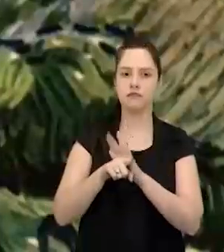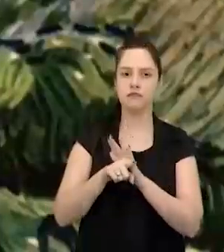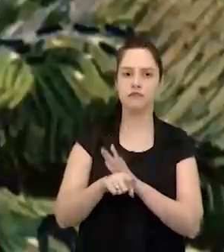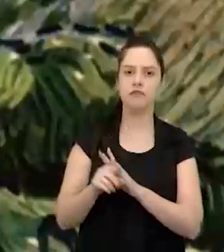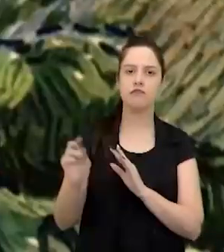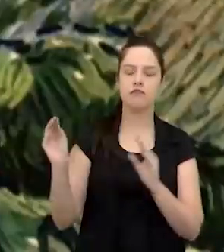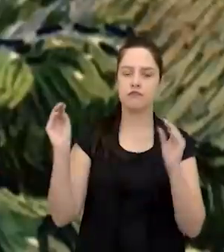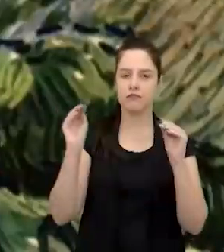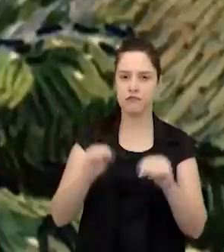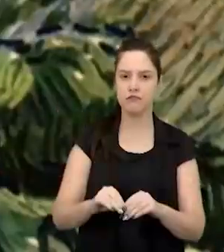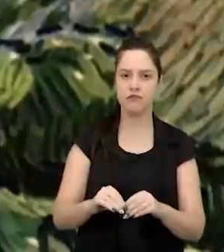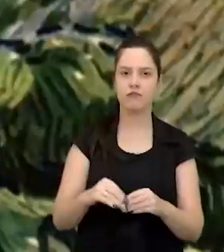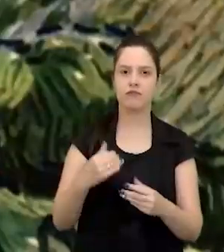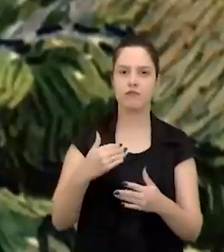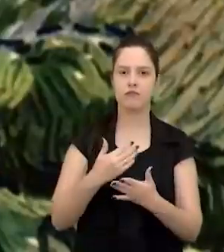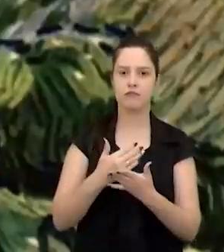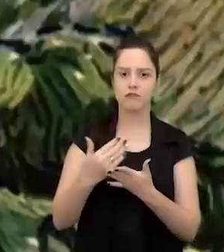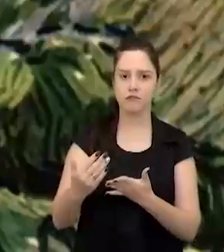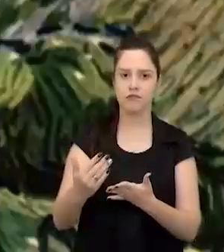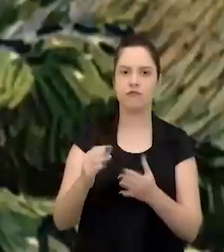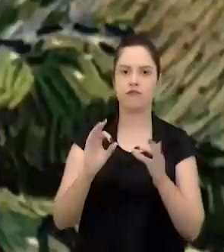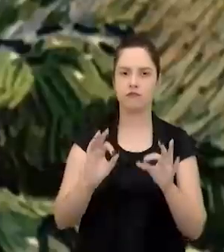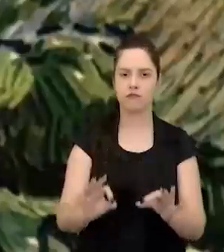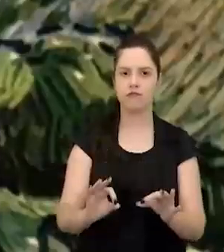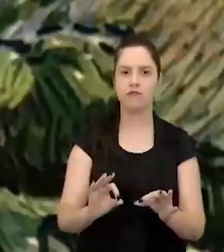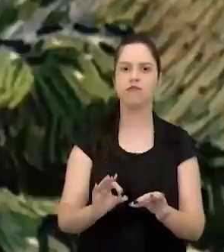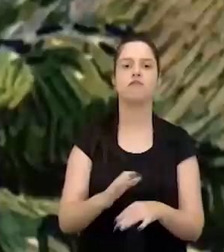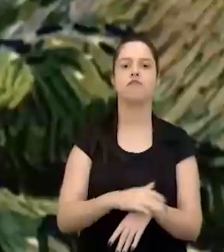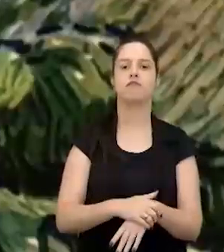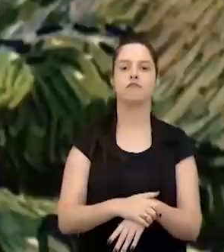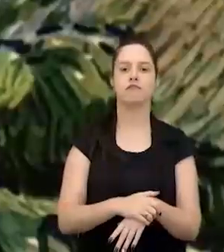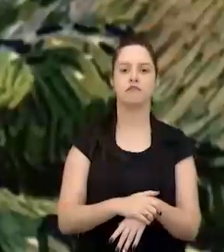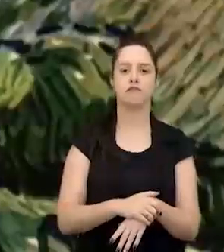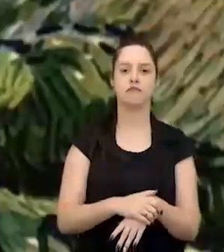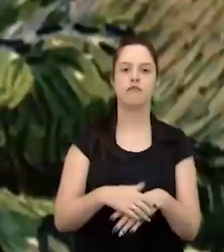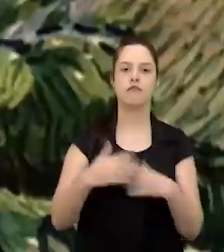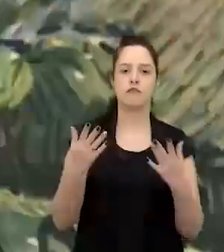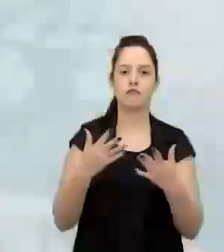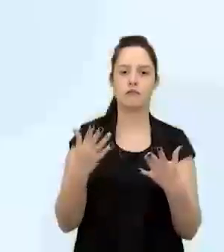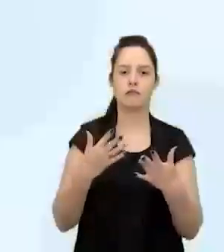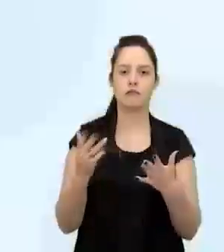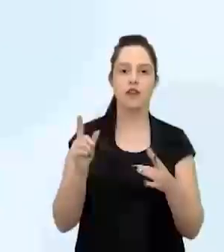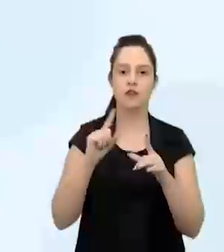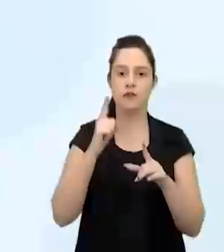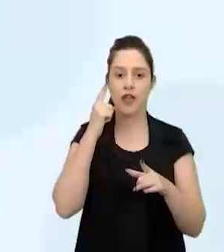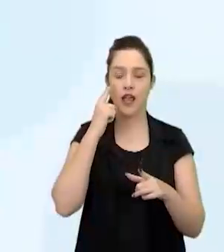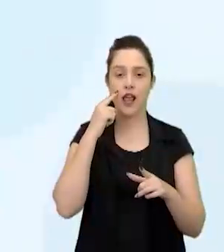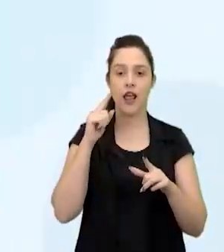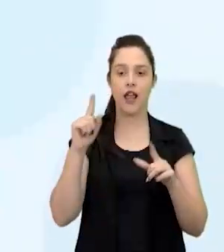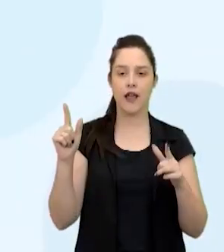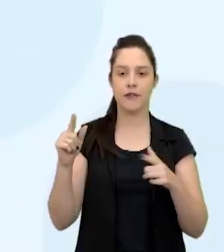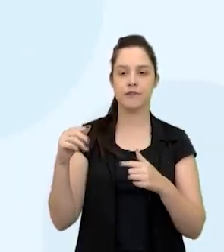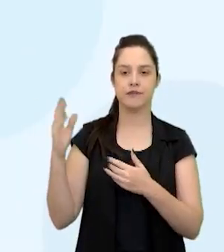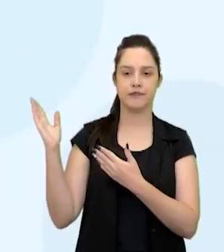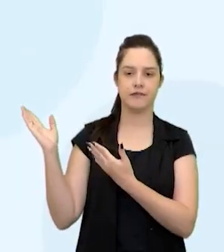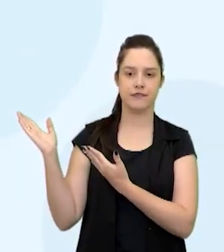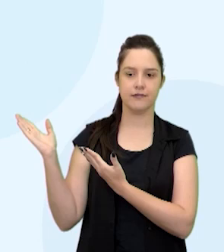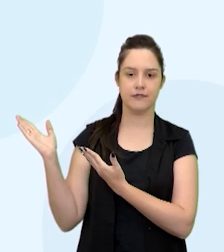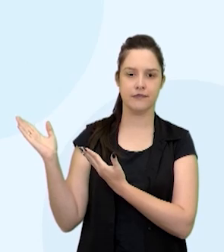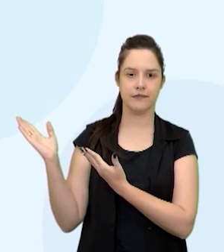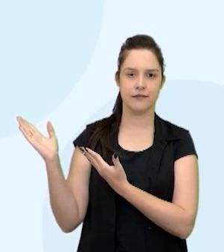análises aqui de algumas imagens. Teremos uma seleção aí de Van Gogh. Olha só na tela para vocês. Então, nós temos essa